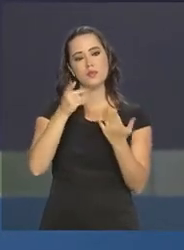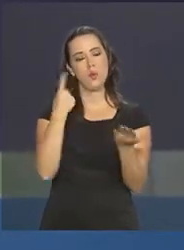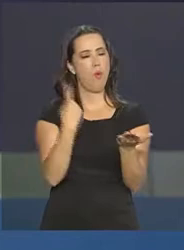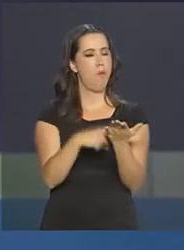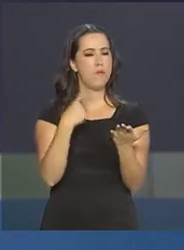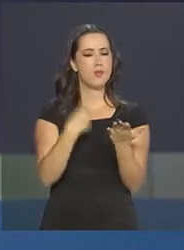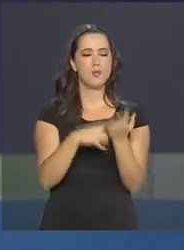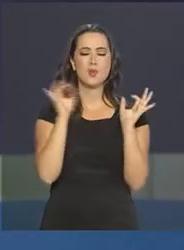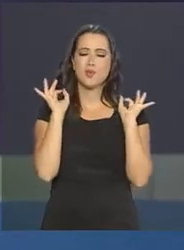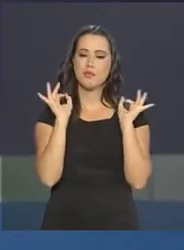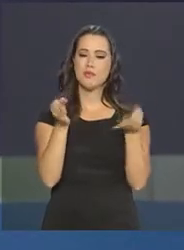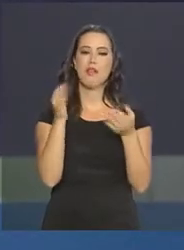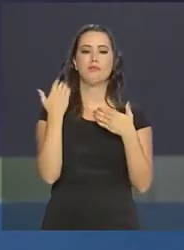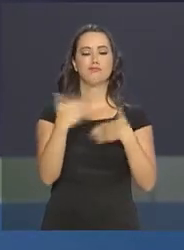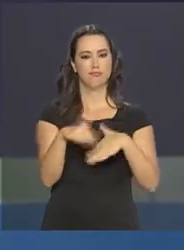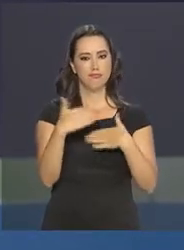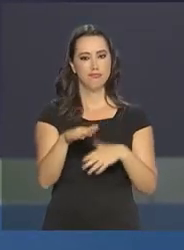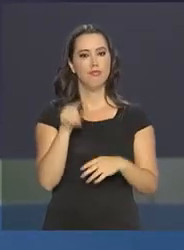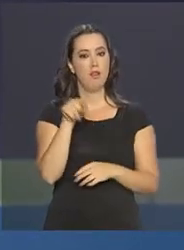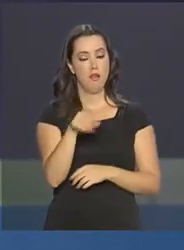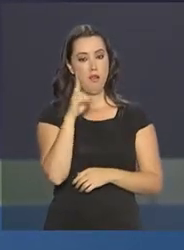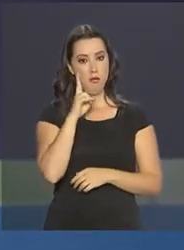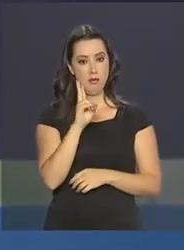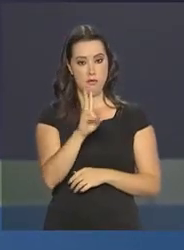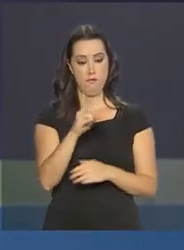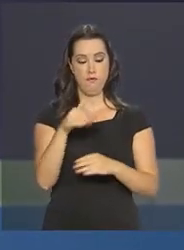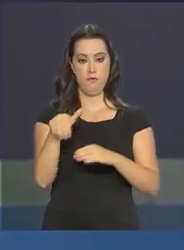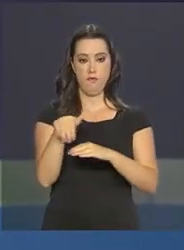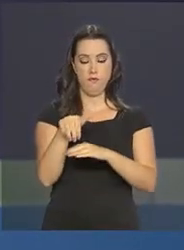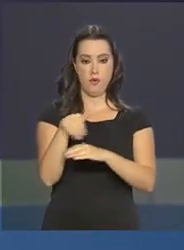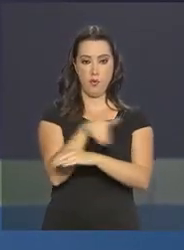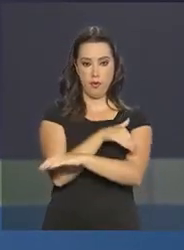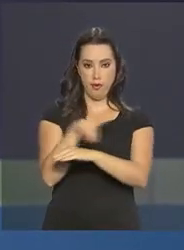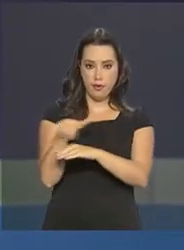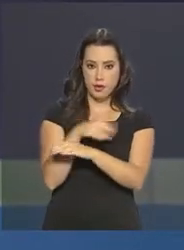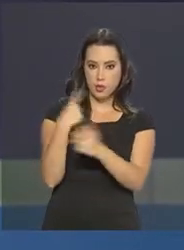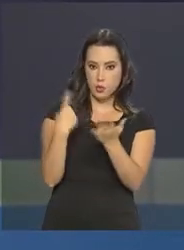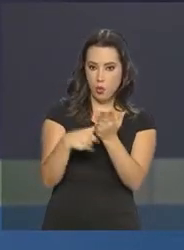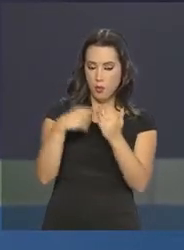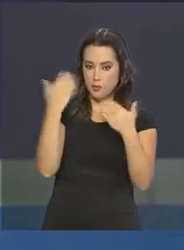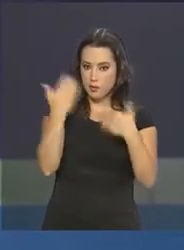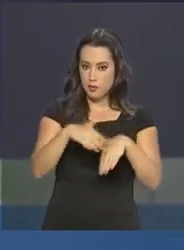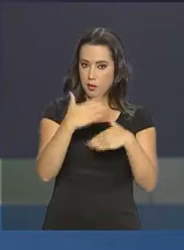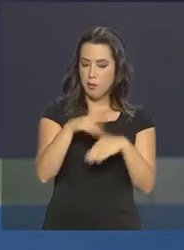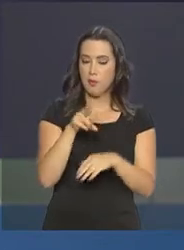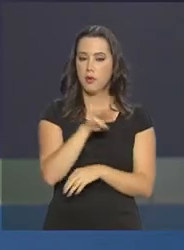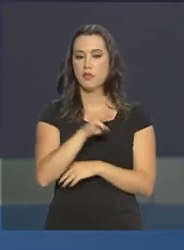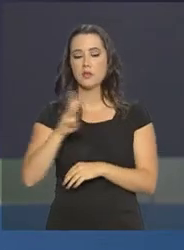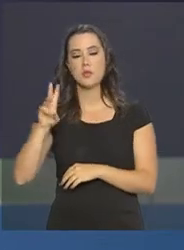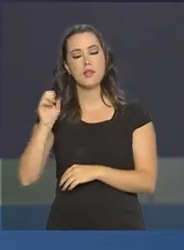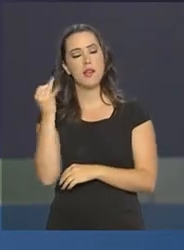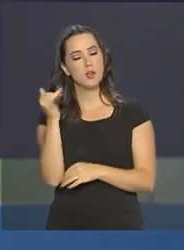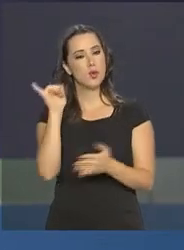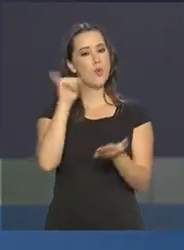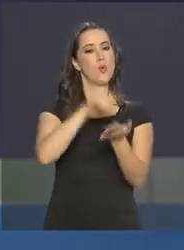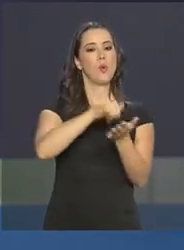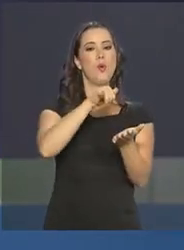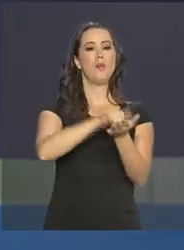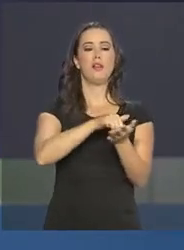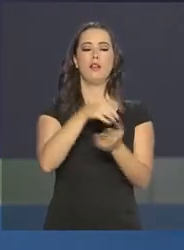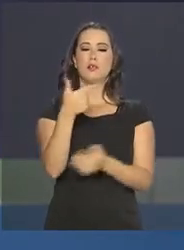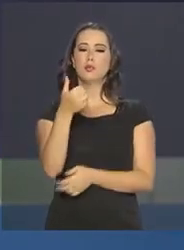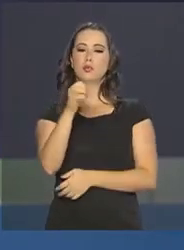já confirmaram a inscrição o cartão de confirmação pode ser acessado pela página do participante ou pelo aplicativo do enem em